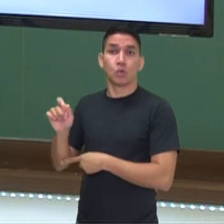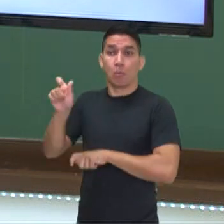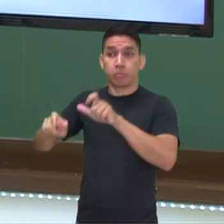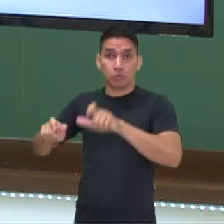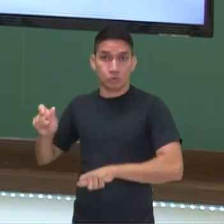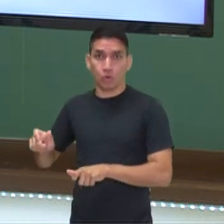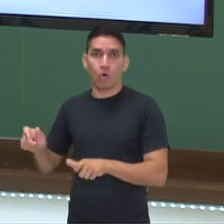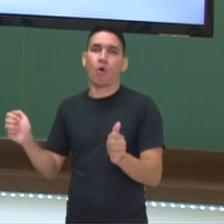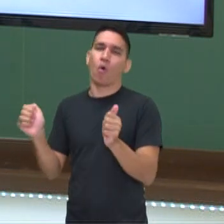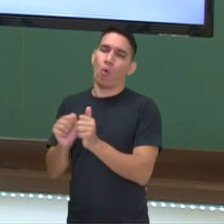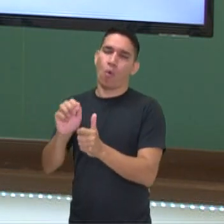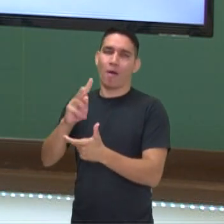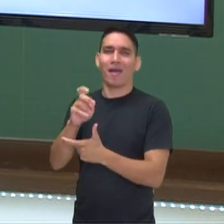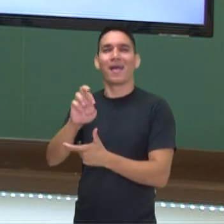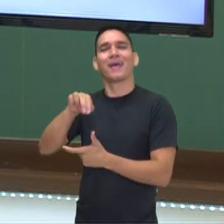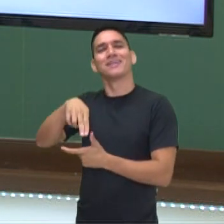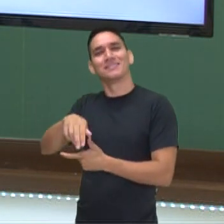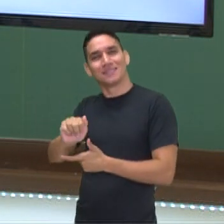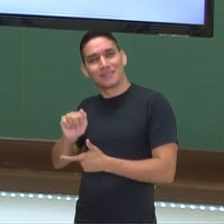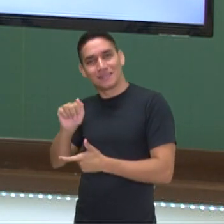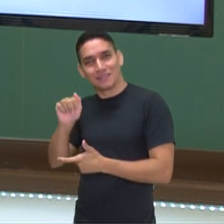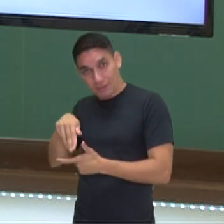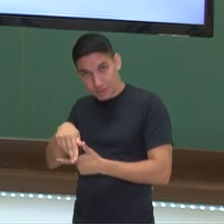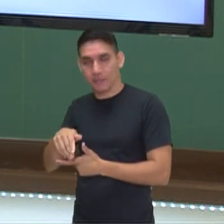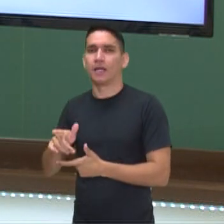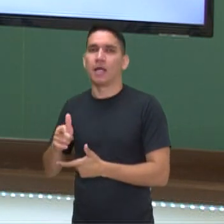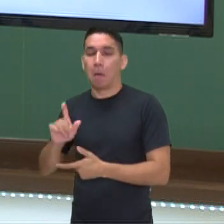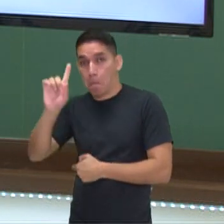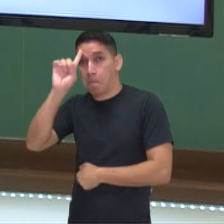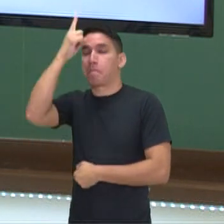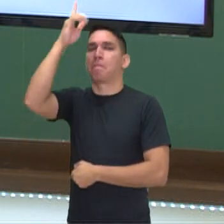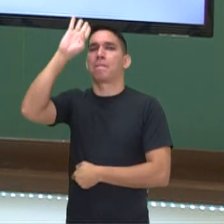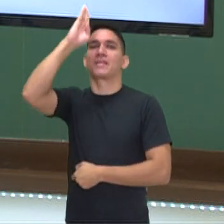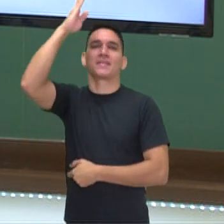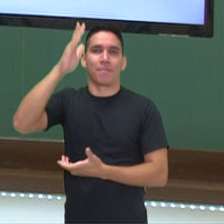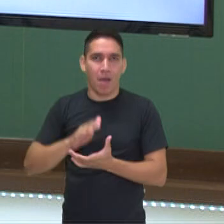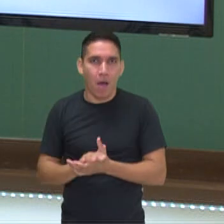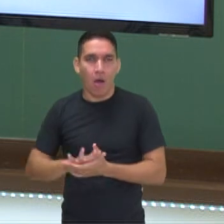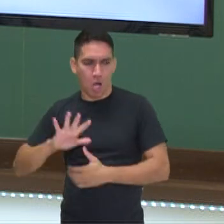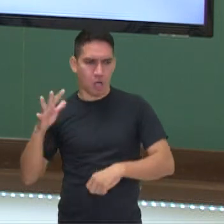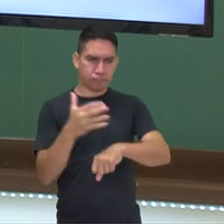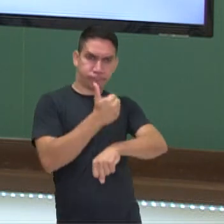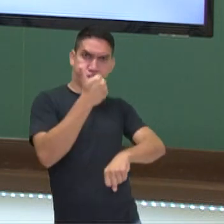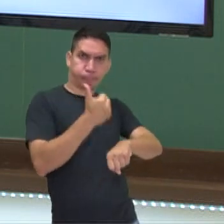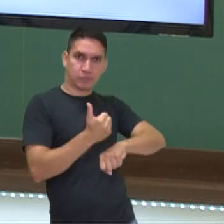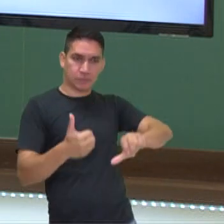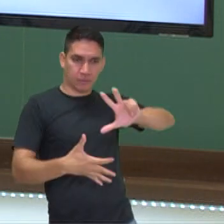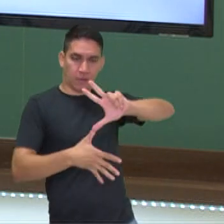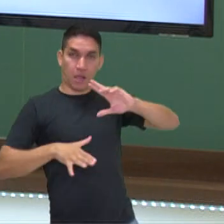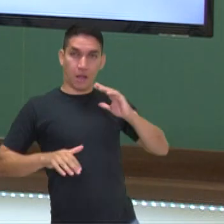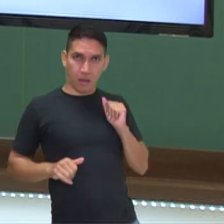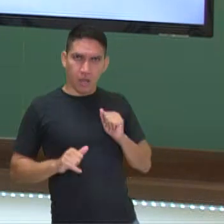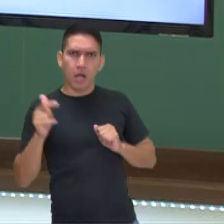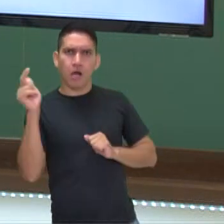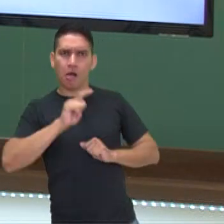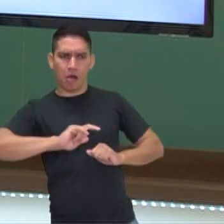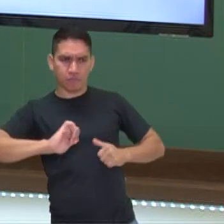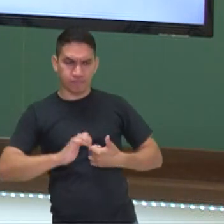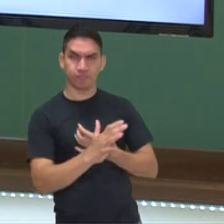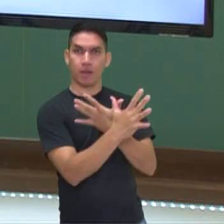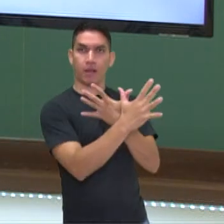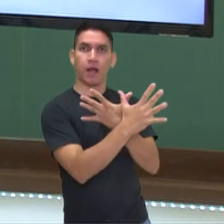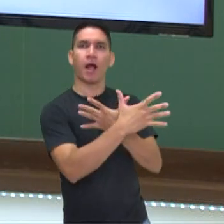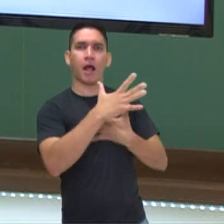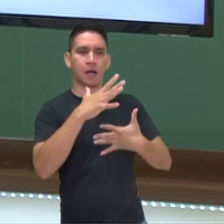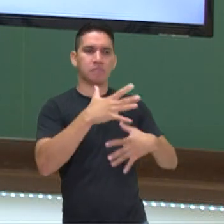a Cortés, Hernán Cortés, um dos principais conquistadores da América Espanhola, dominaram os povos astecas, os povos que